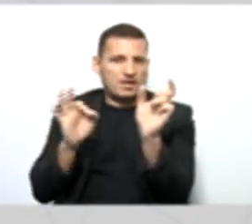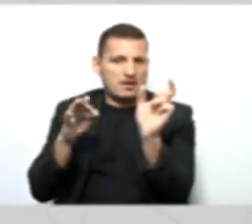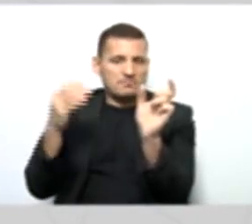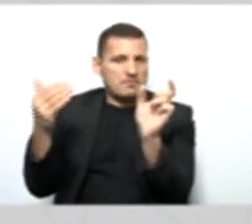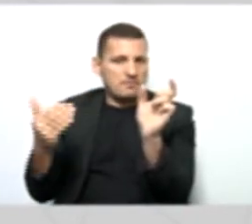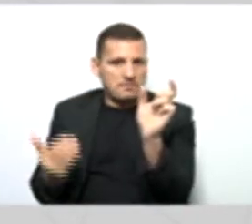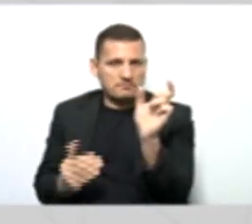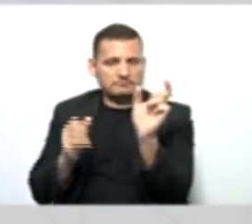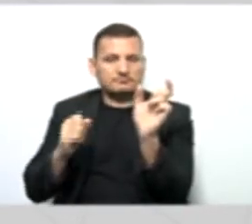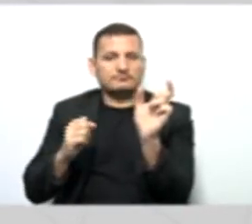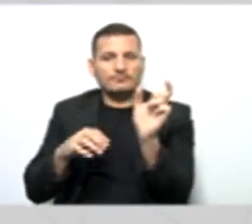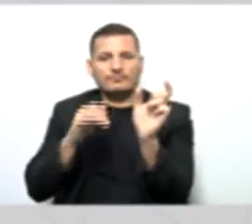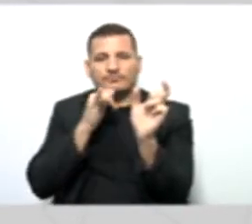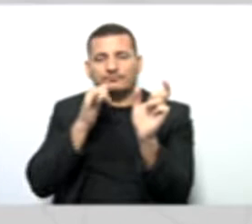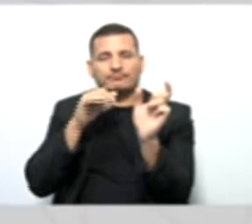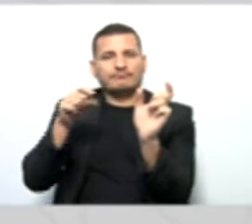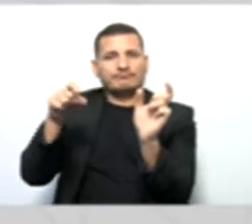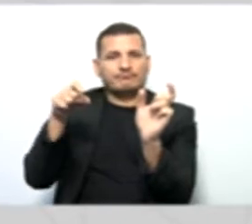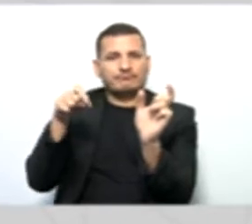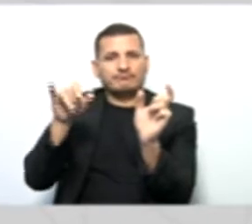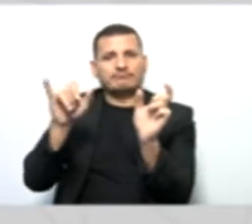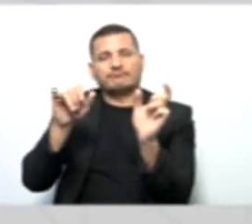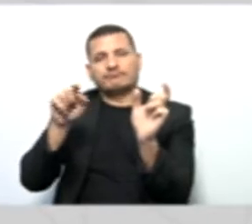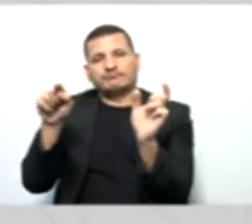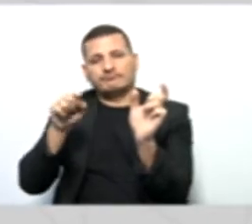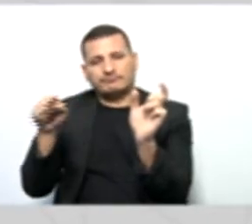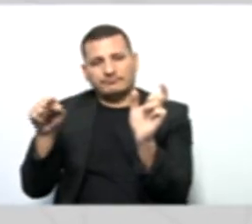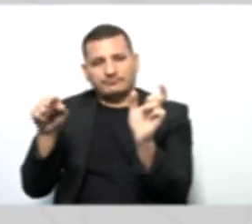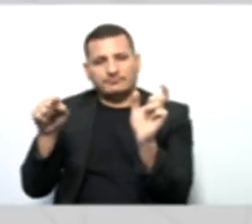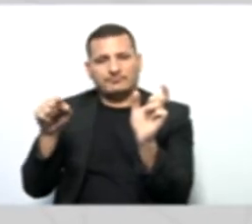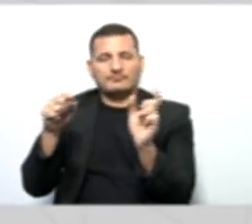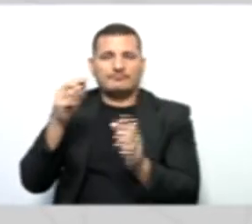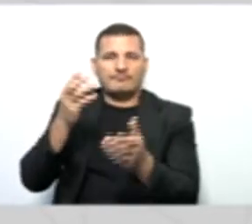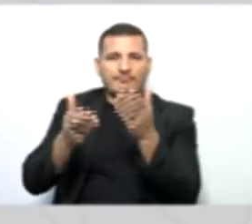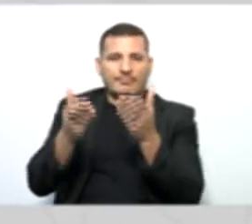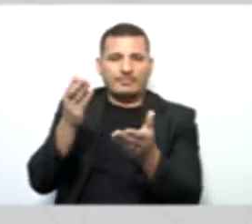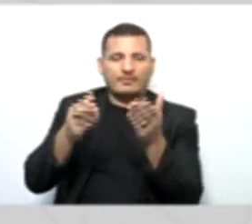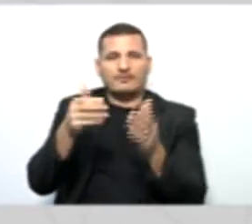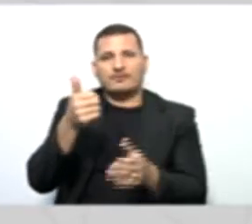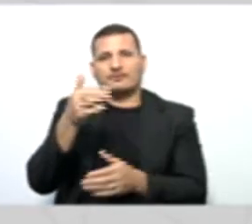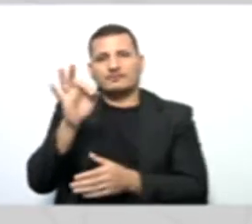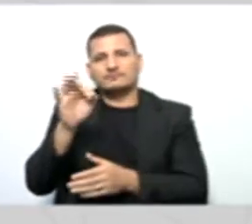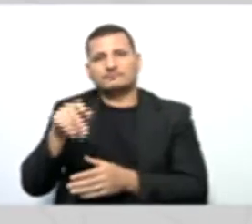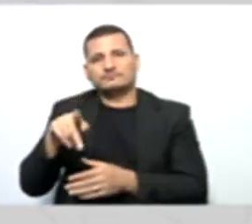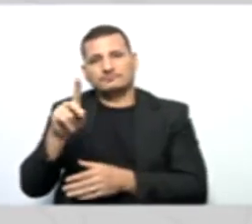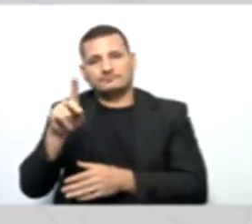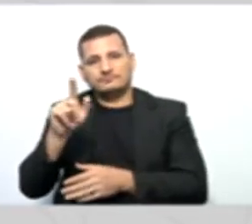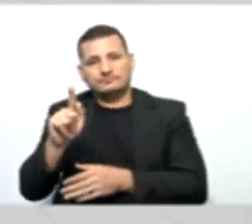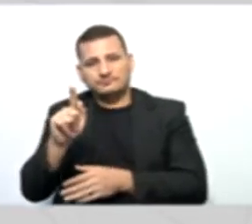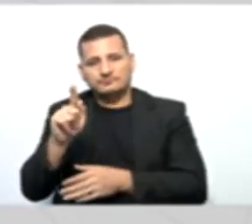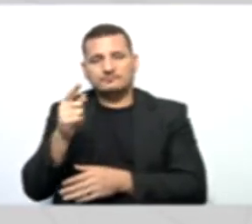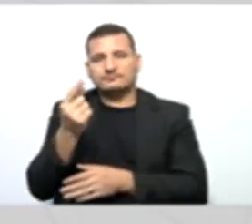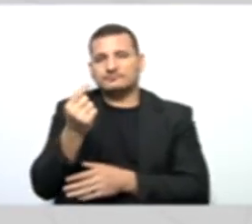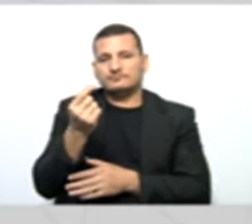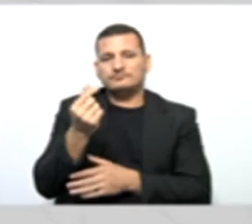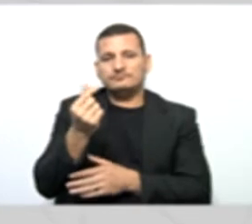da marca XYZ com o peso 10 kg, preço